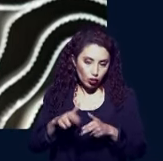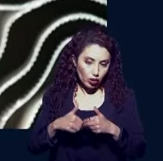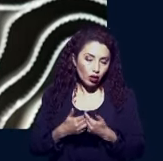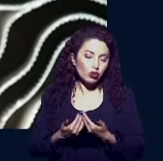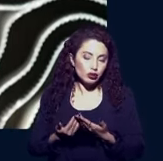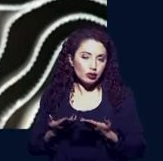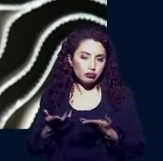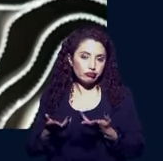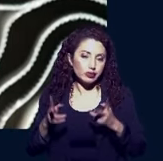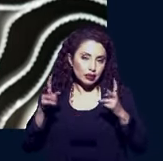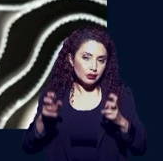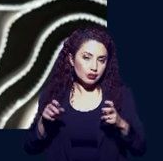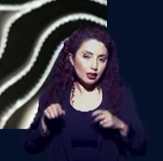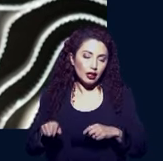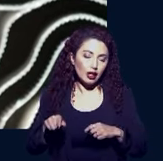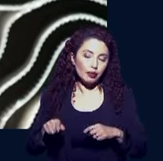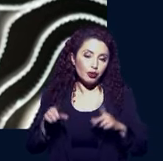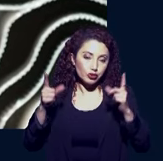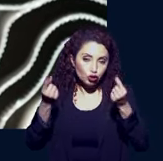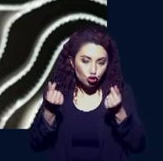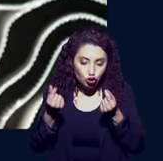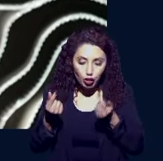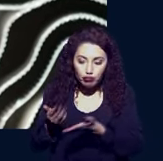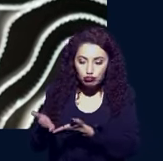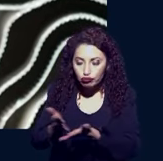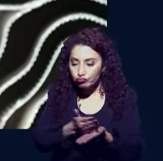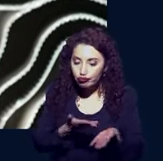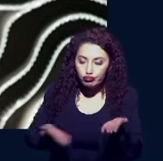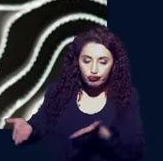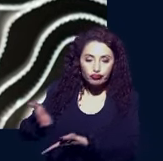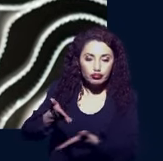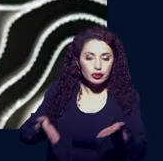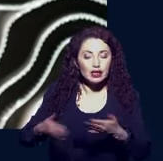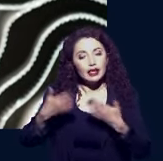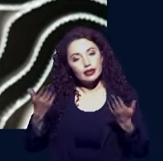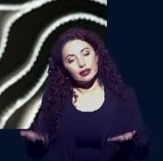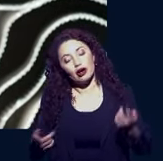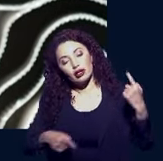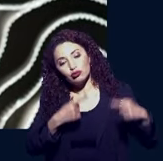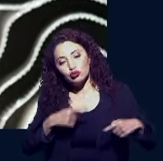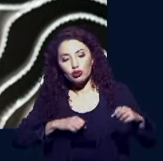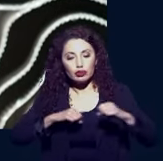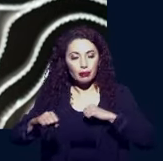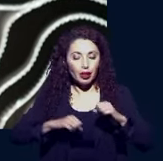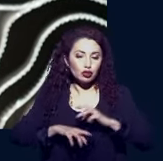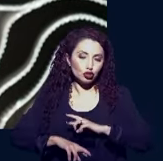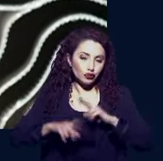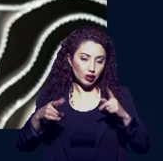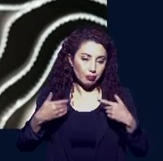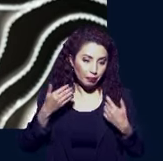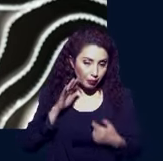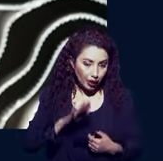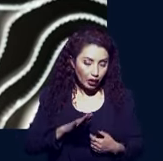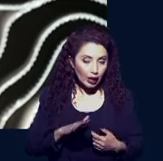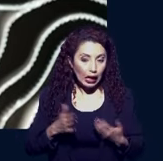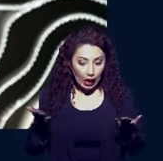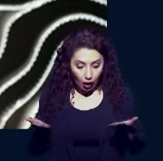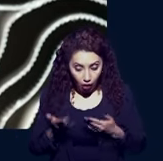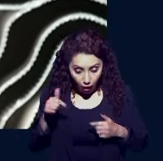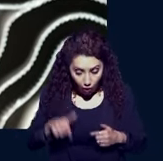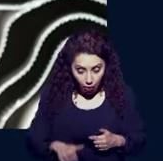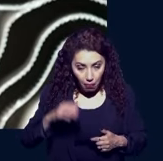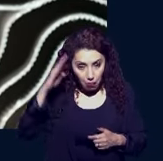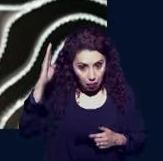as questões de distribuição eh de renda né então o debate ele é um pouquinho diferente agora no caso específico do Brasil